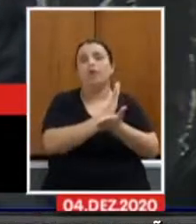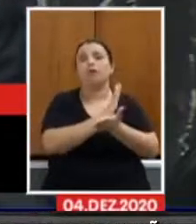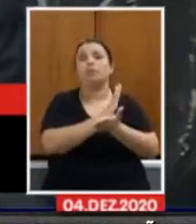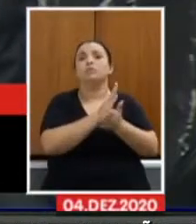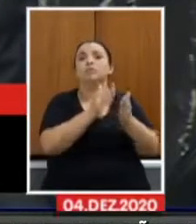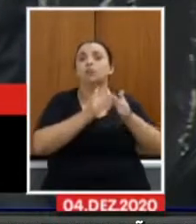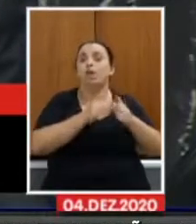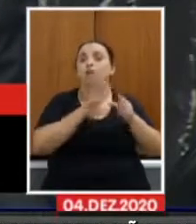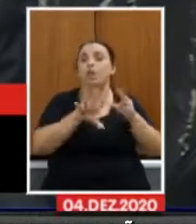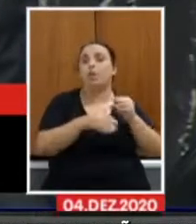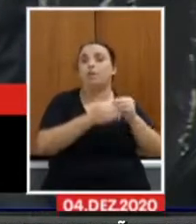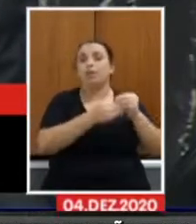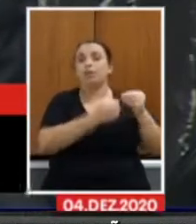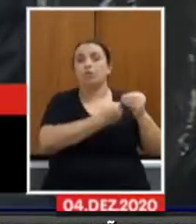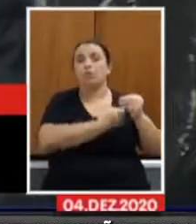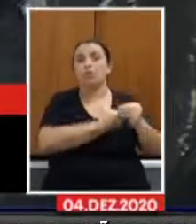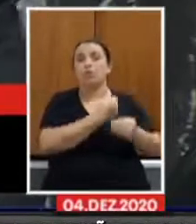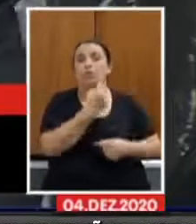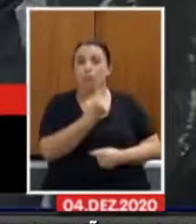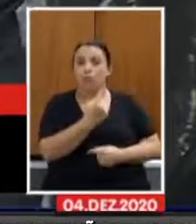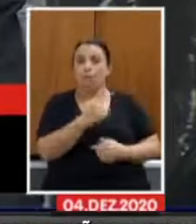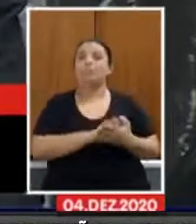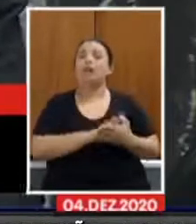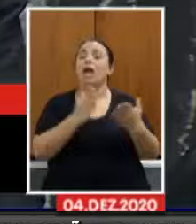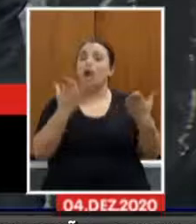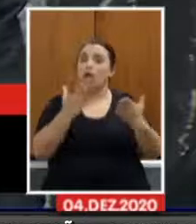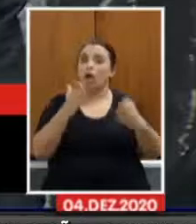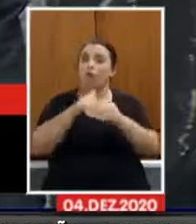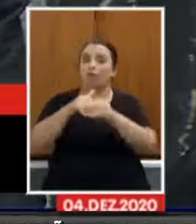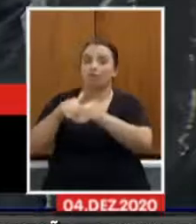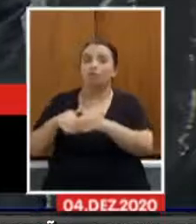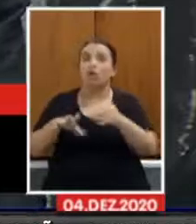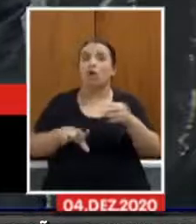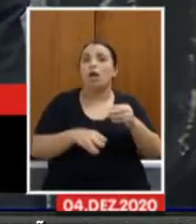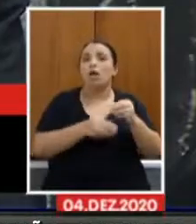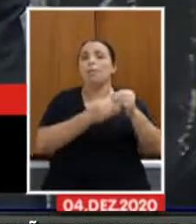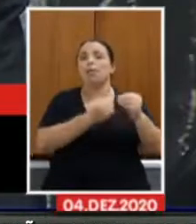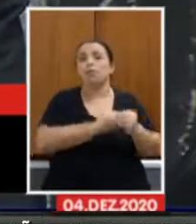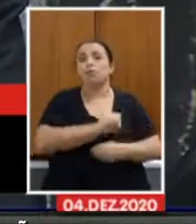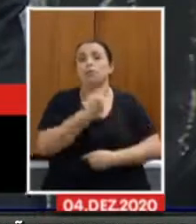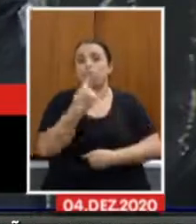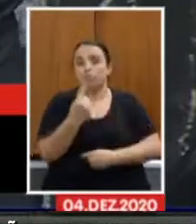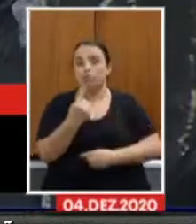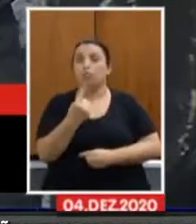Em votação a emenda número 1, comparecer pela aprovação. Em votação.